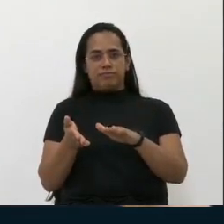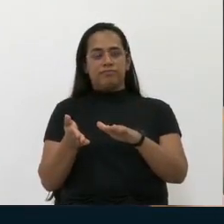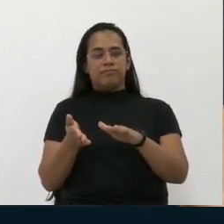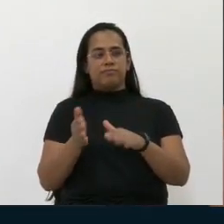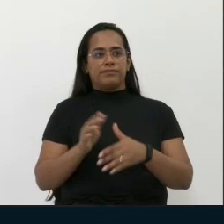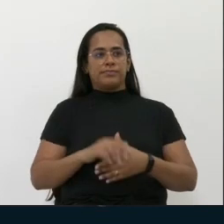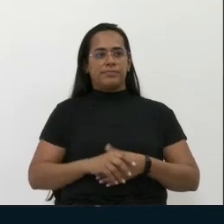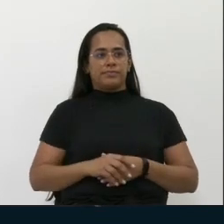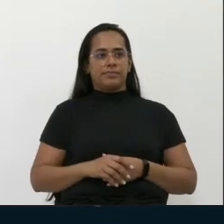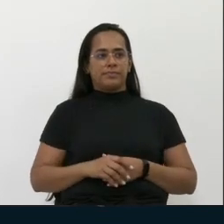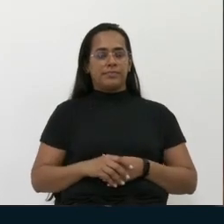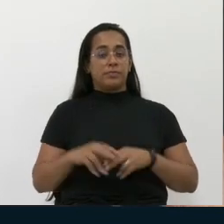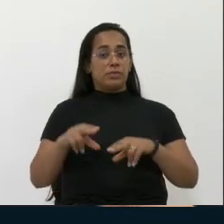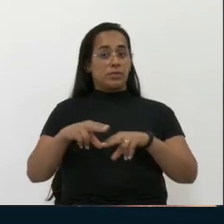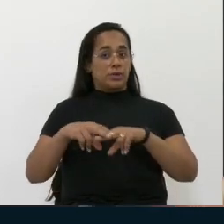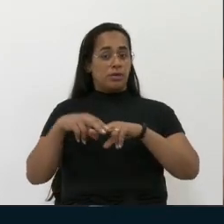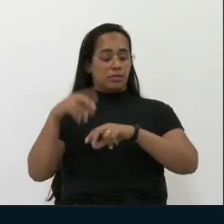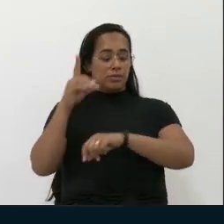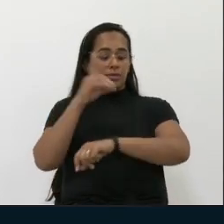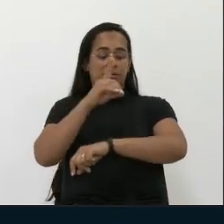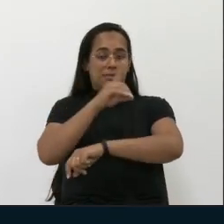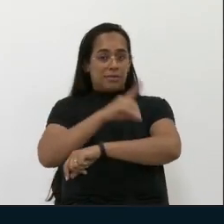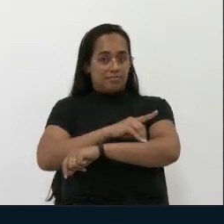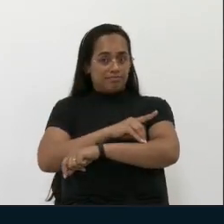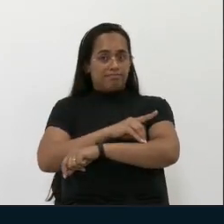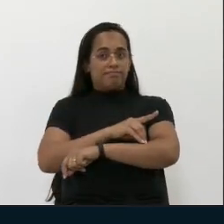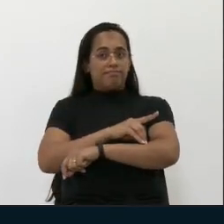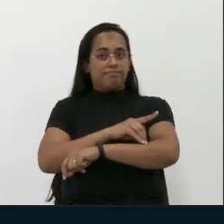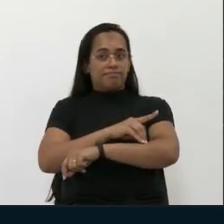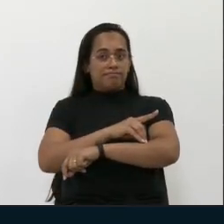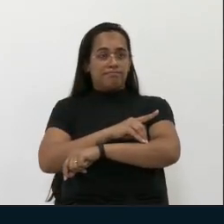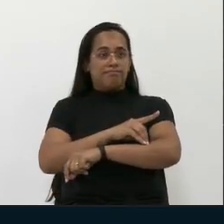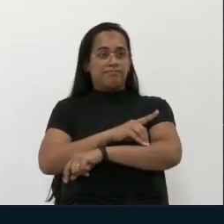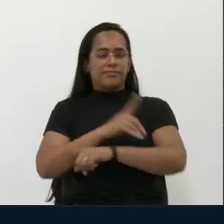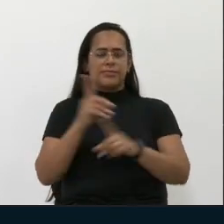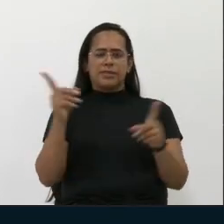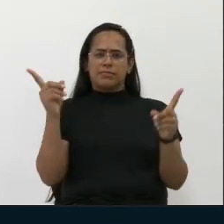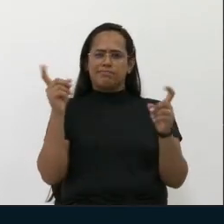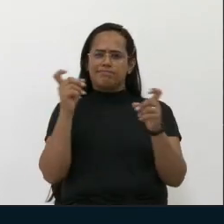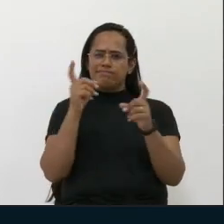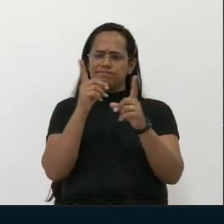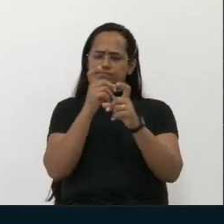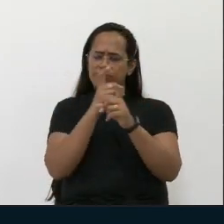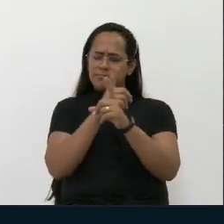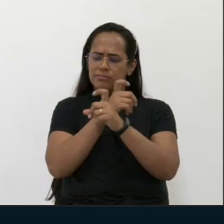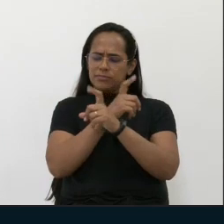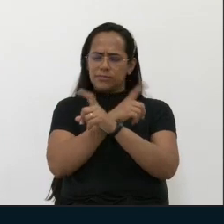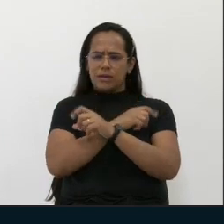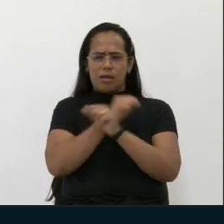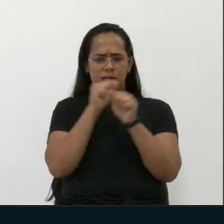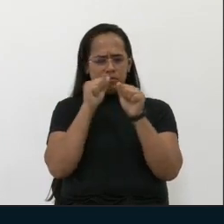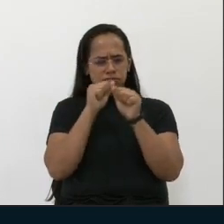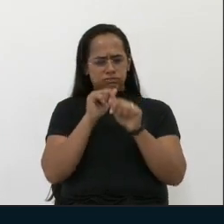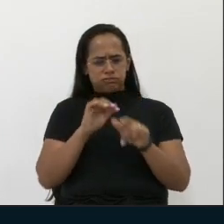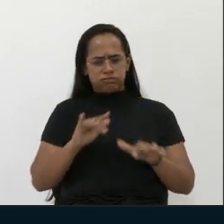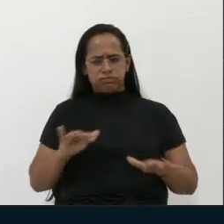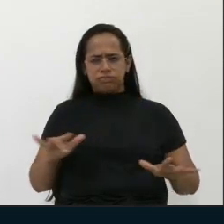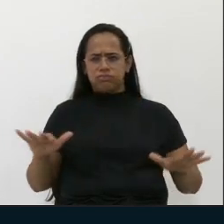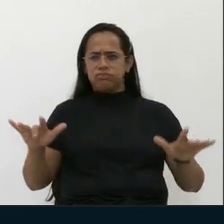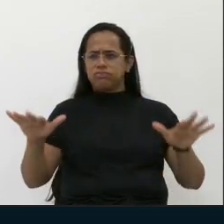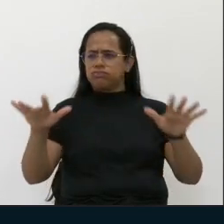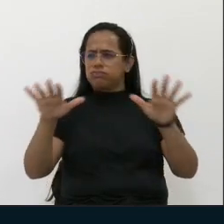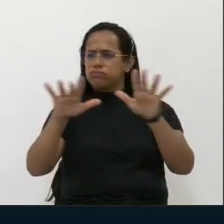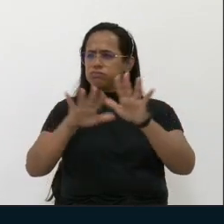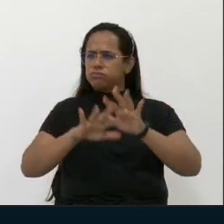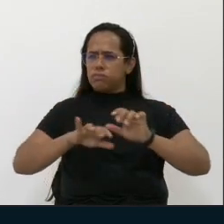E está difícil. Muita. A epidemia está